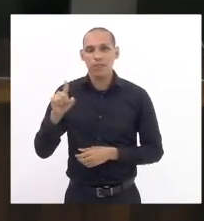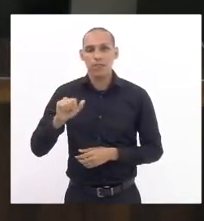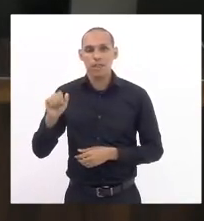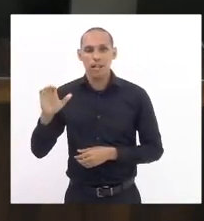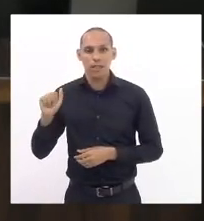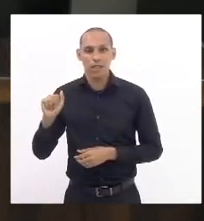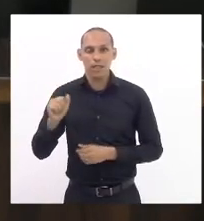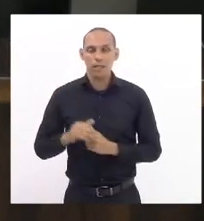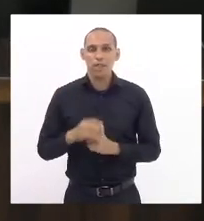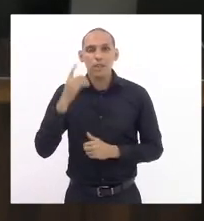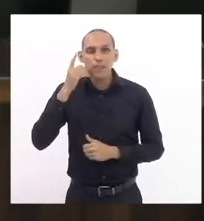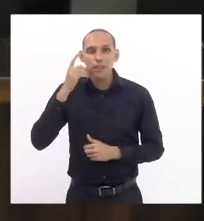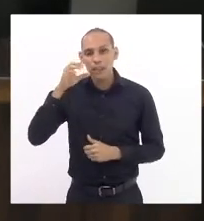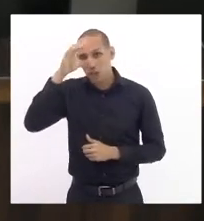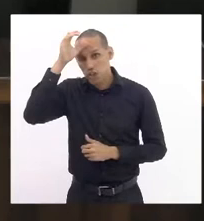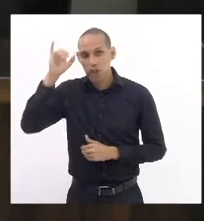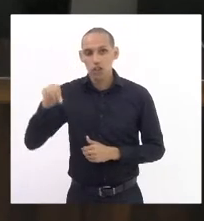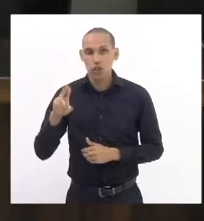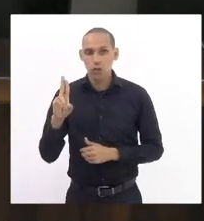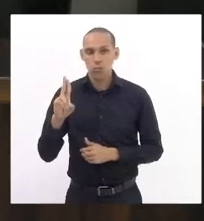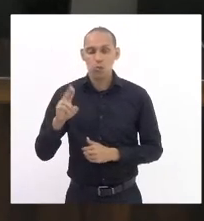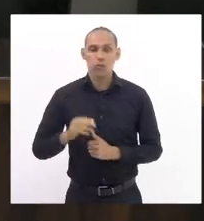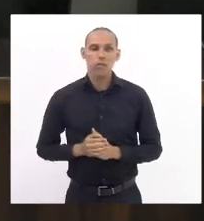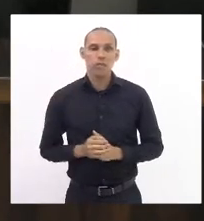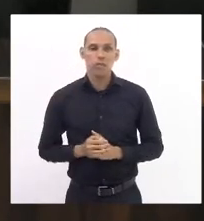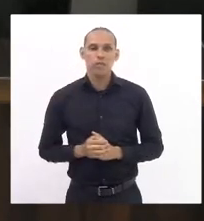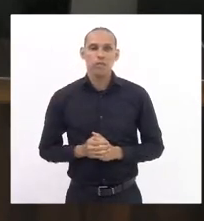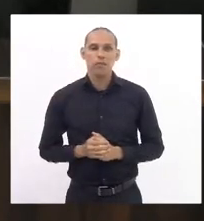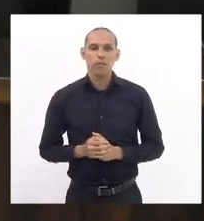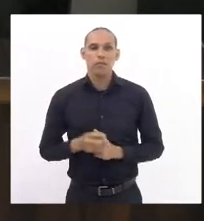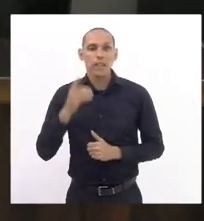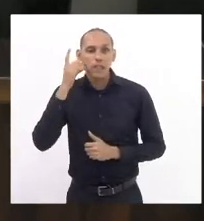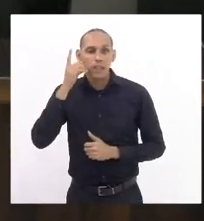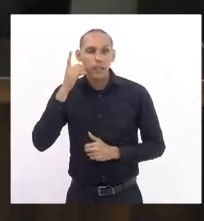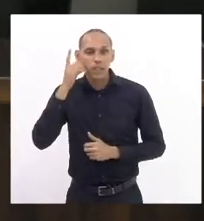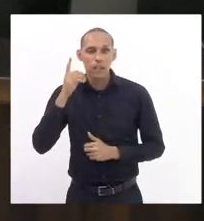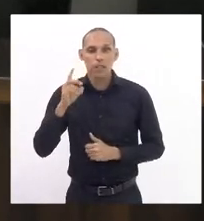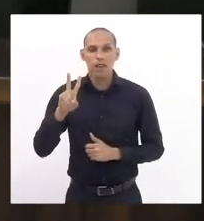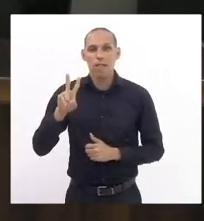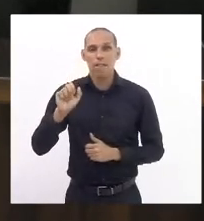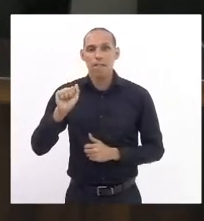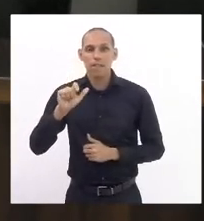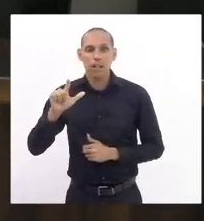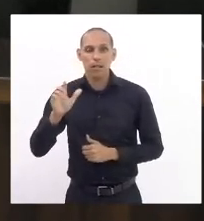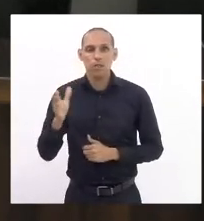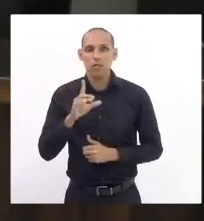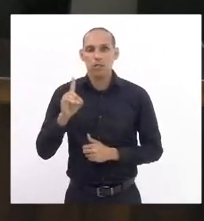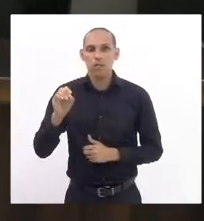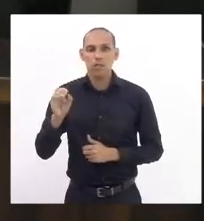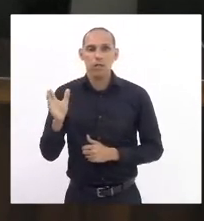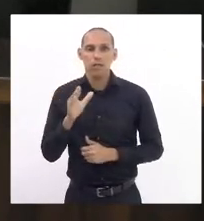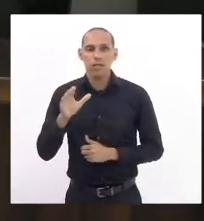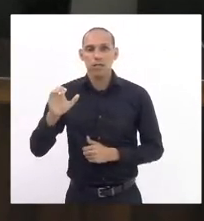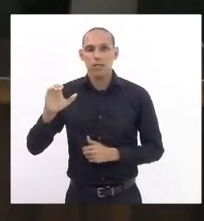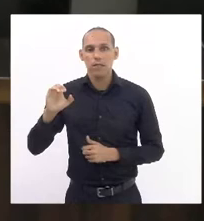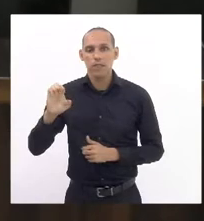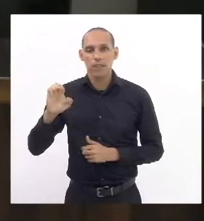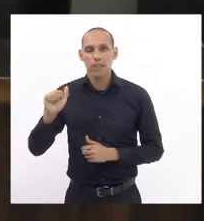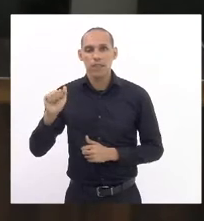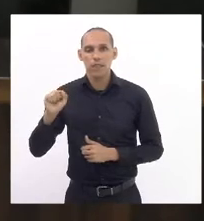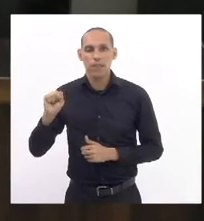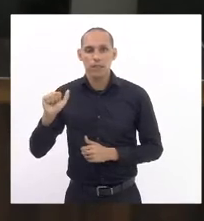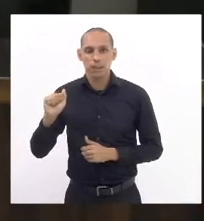Deputado, deputada Tia Ju. E deputado Valdo Ceasa. A